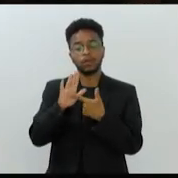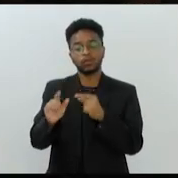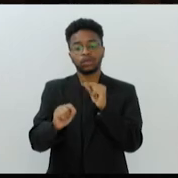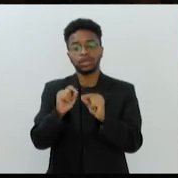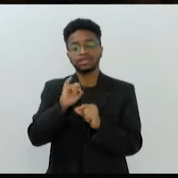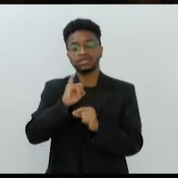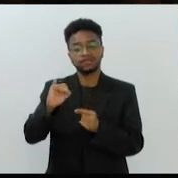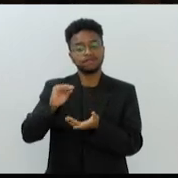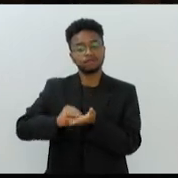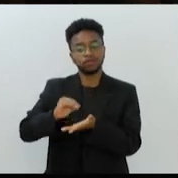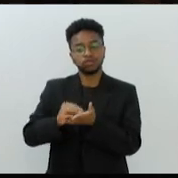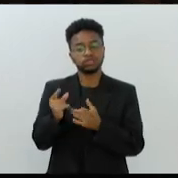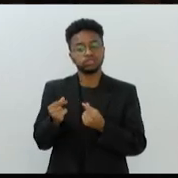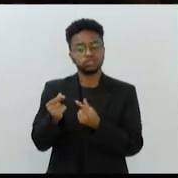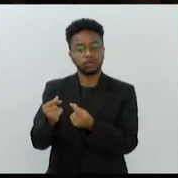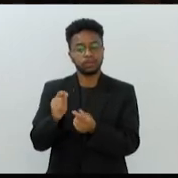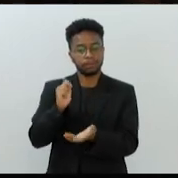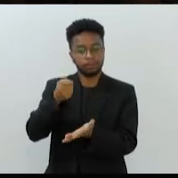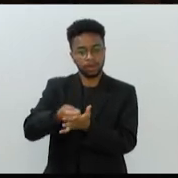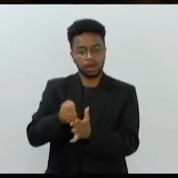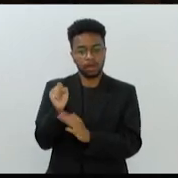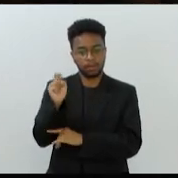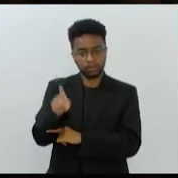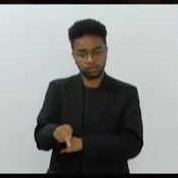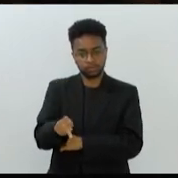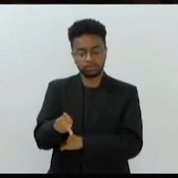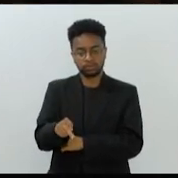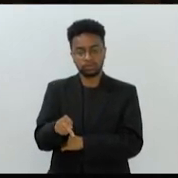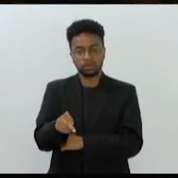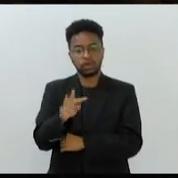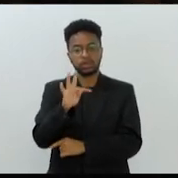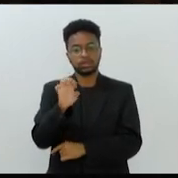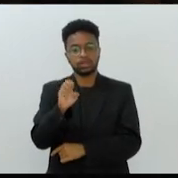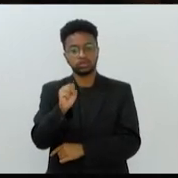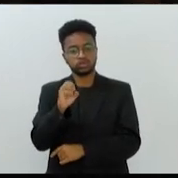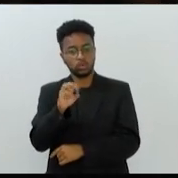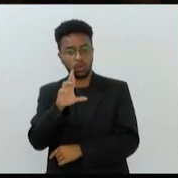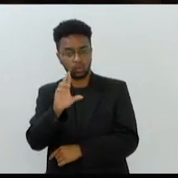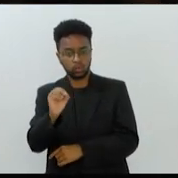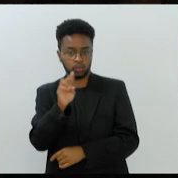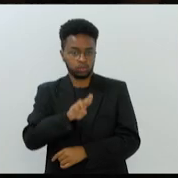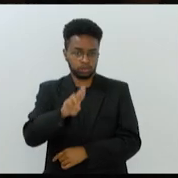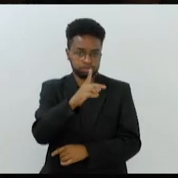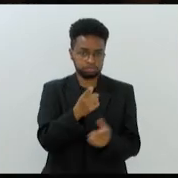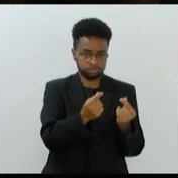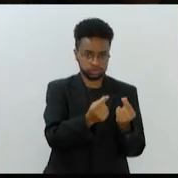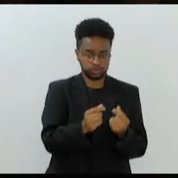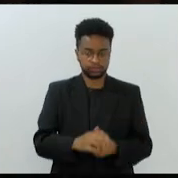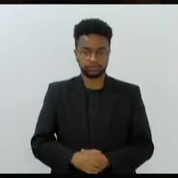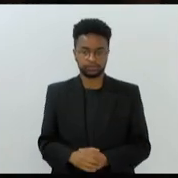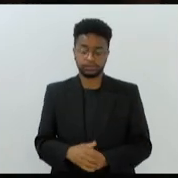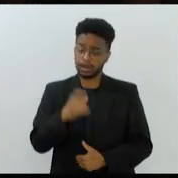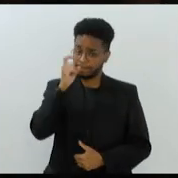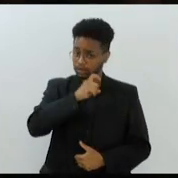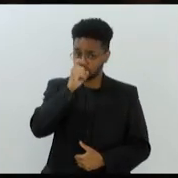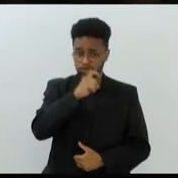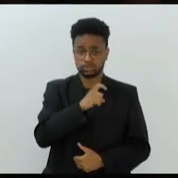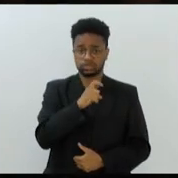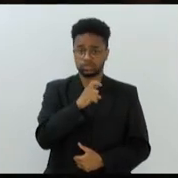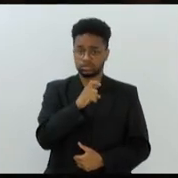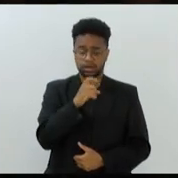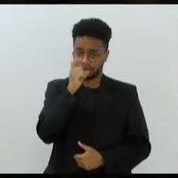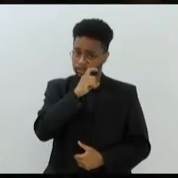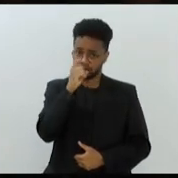insuficiência financeira para o pagamento dos aposentados, o Tesouro arcaria com esse dinheiro. É mentira, é